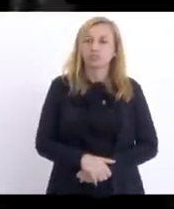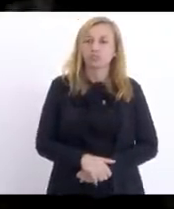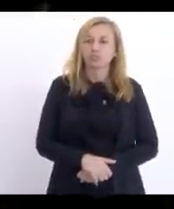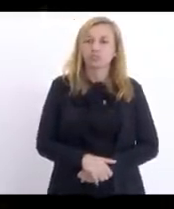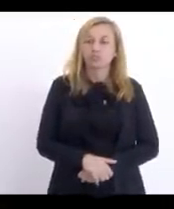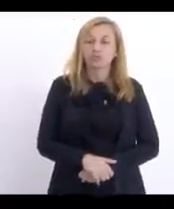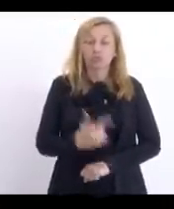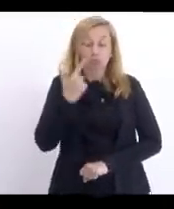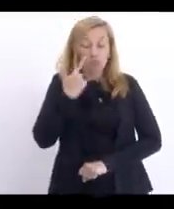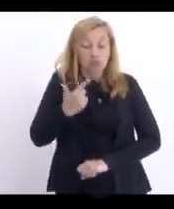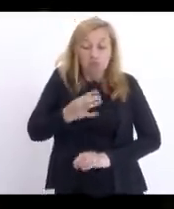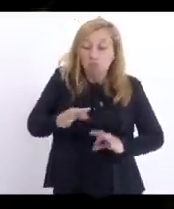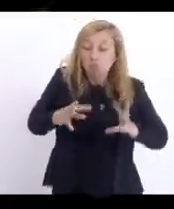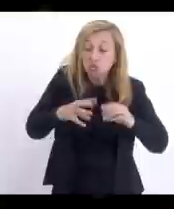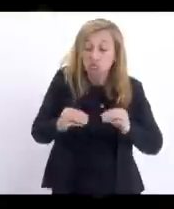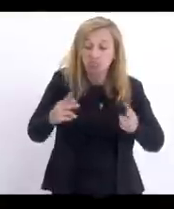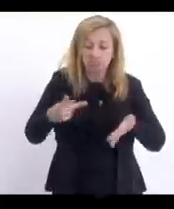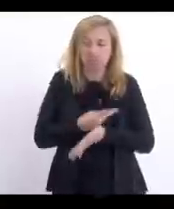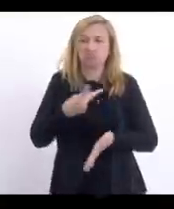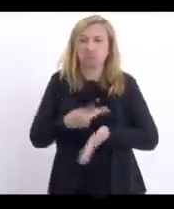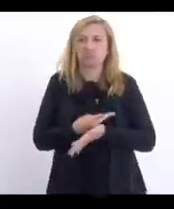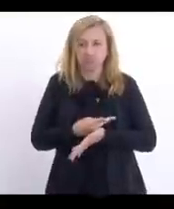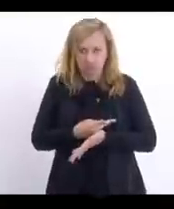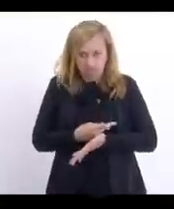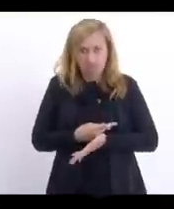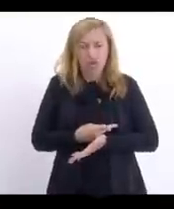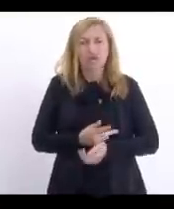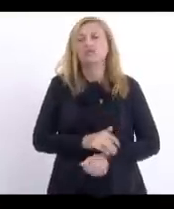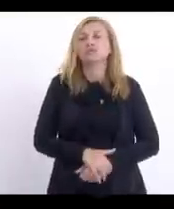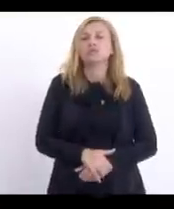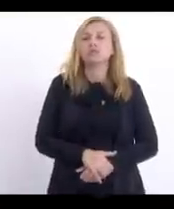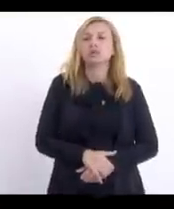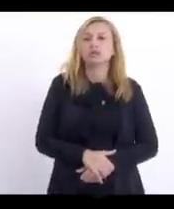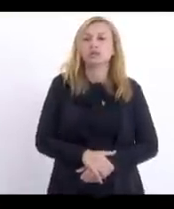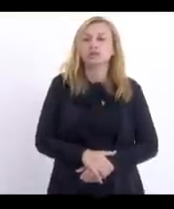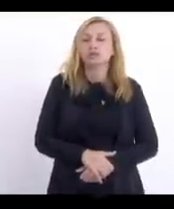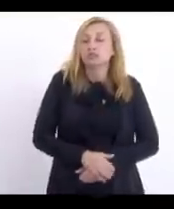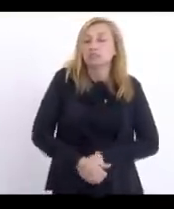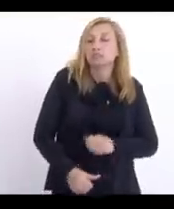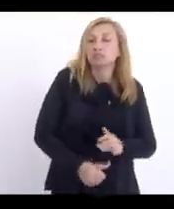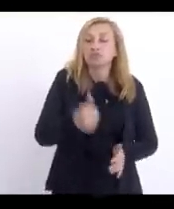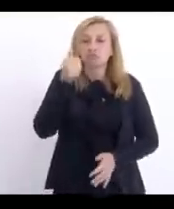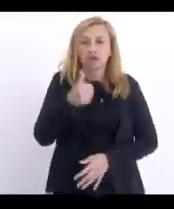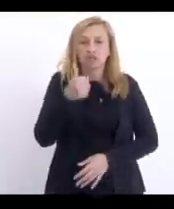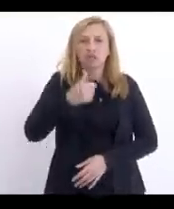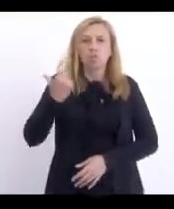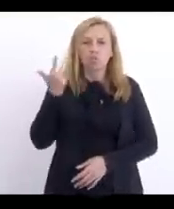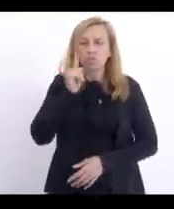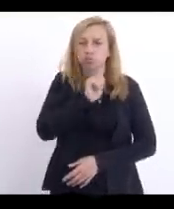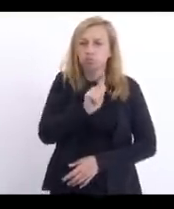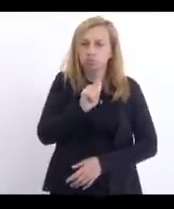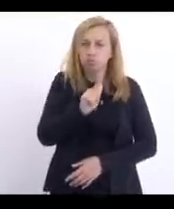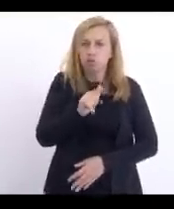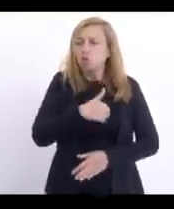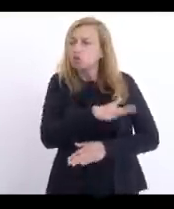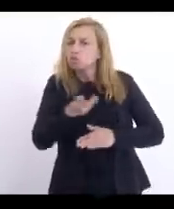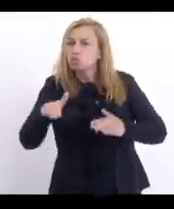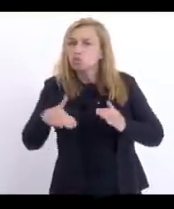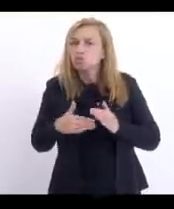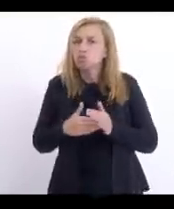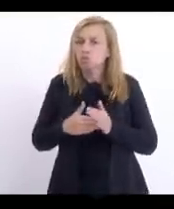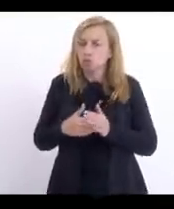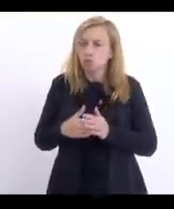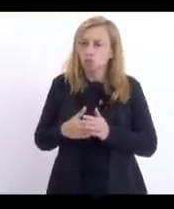o diabo aí dentro. O diabo. Né? Pela primeira vez, a gente conseguiu todos os elementos